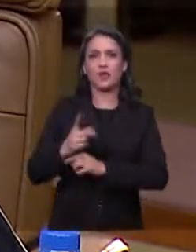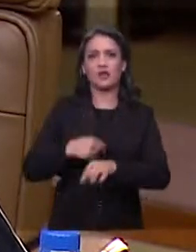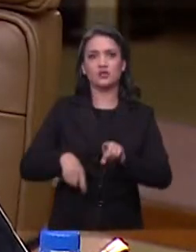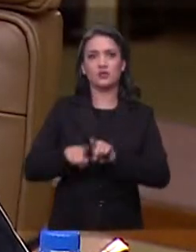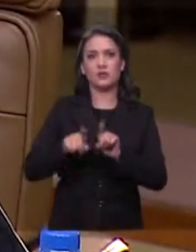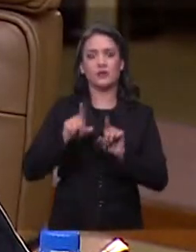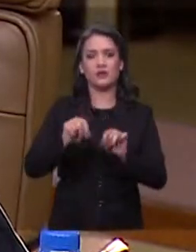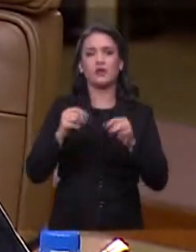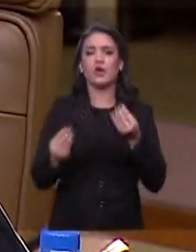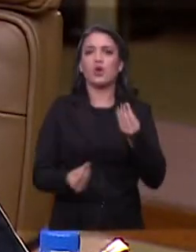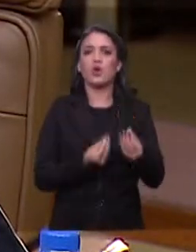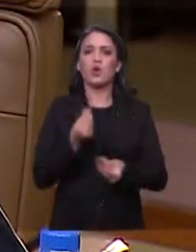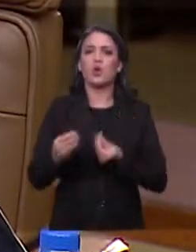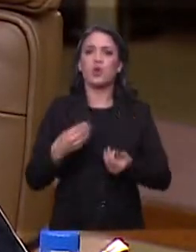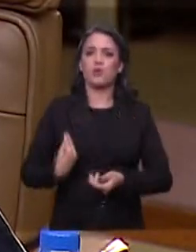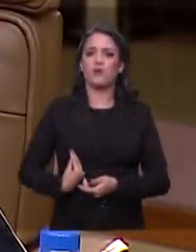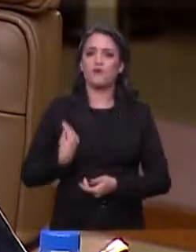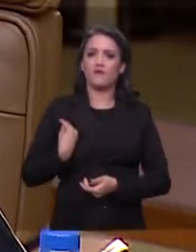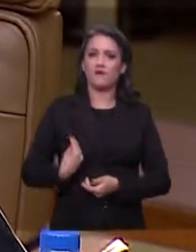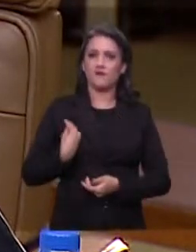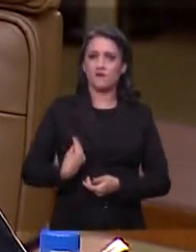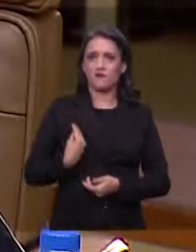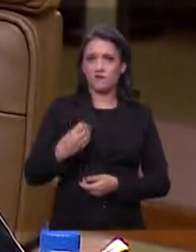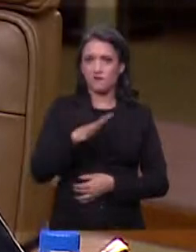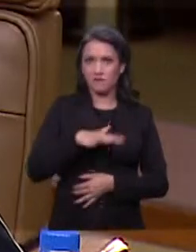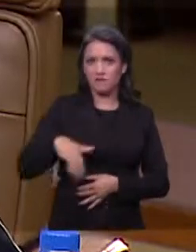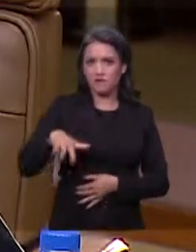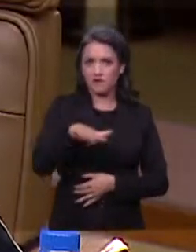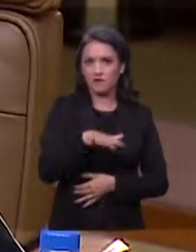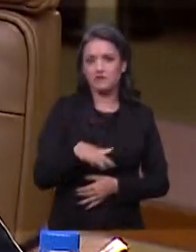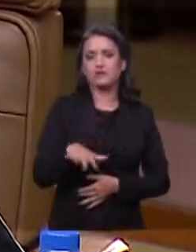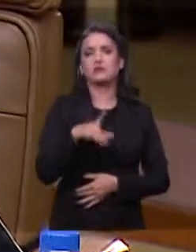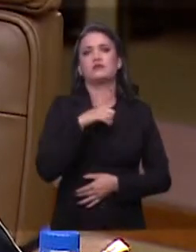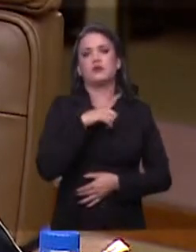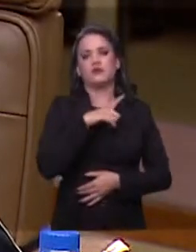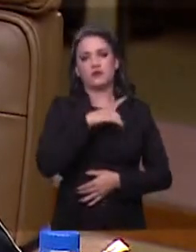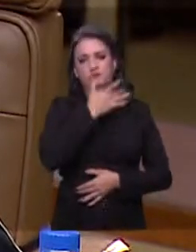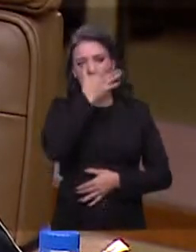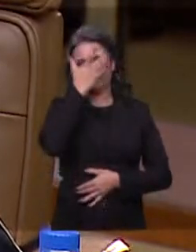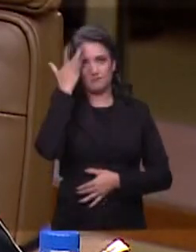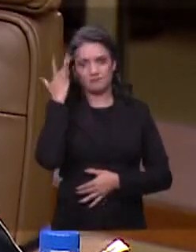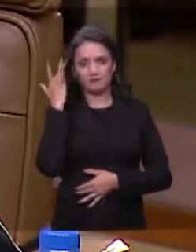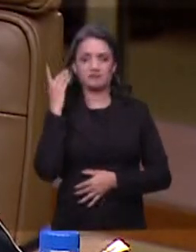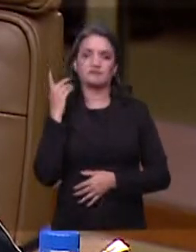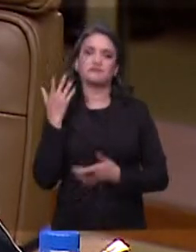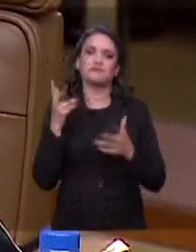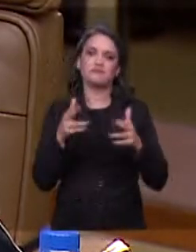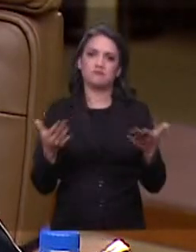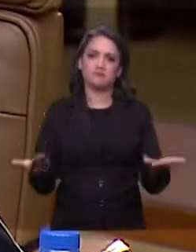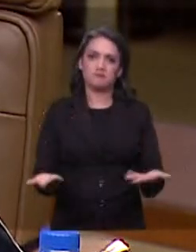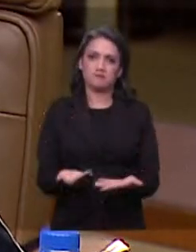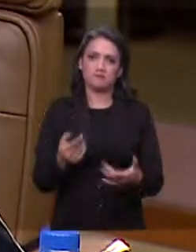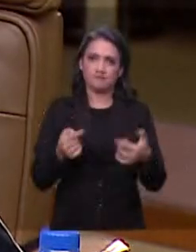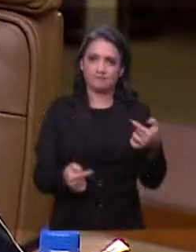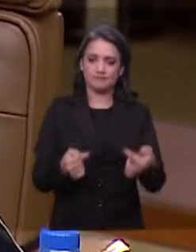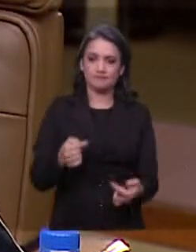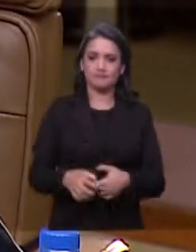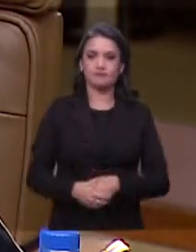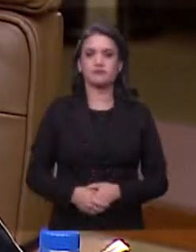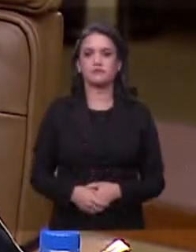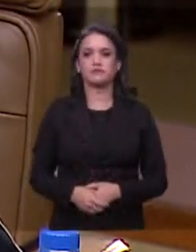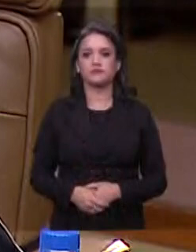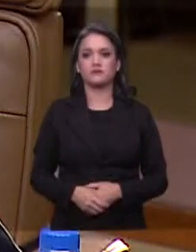as situações jurídicas que são dotadas de justa fundamentalidade, como essas que estão aqui em questão.